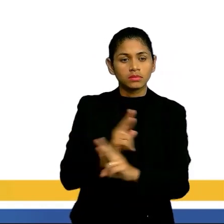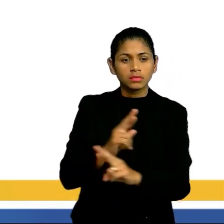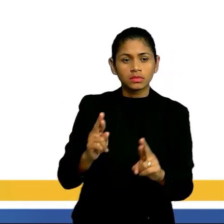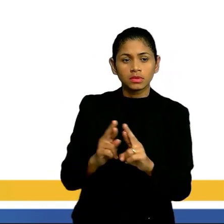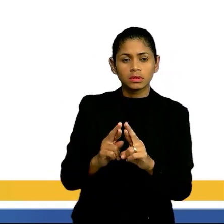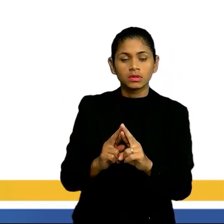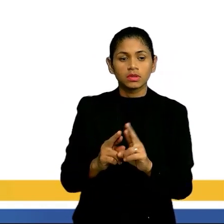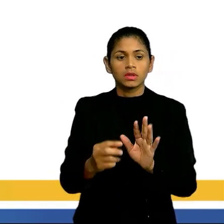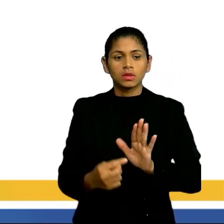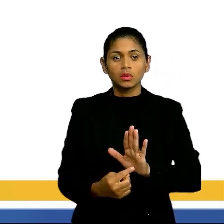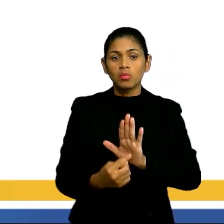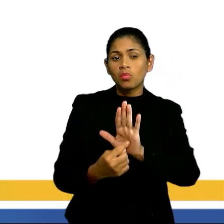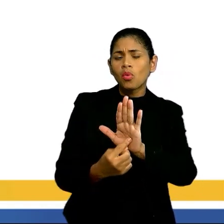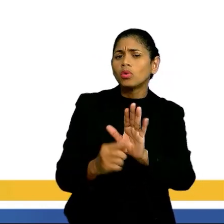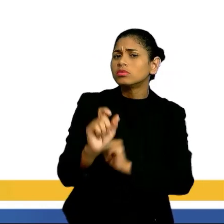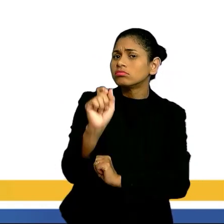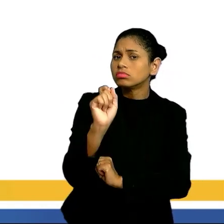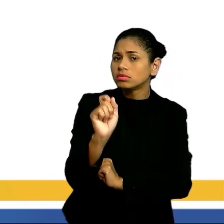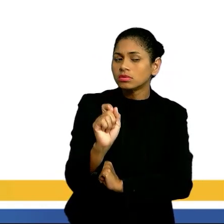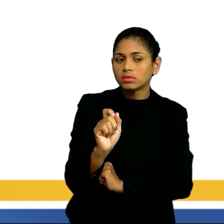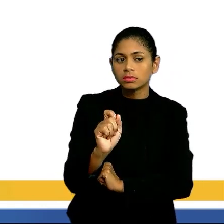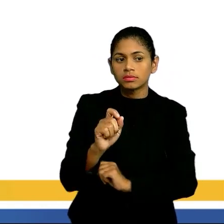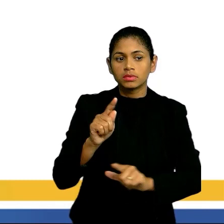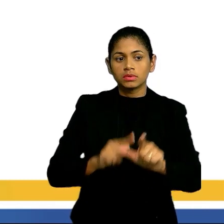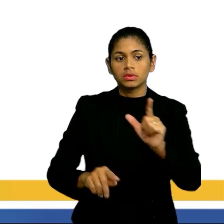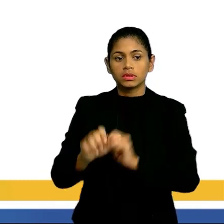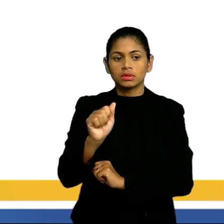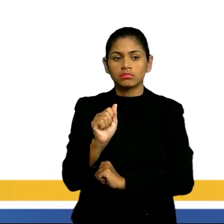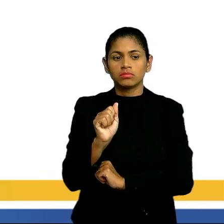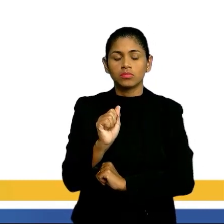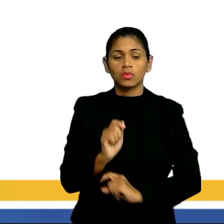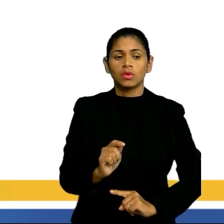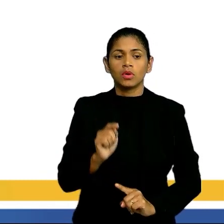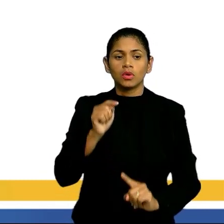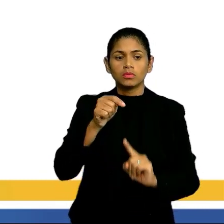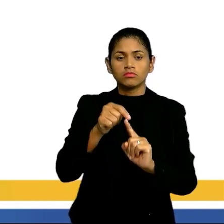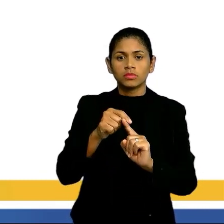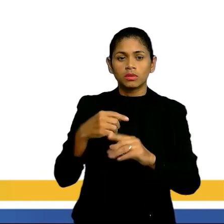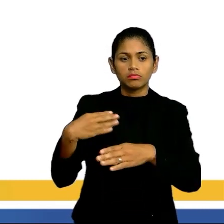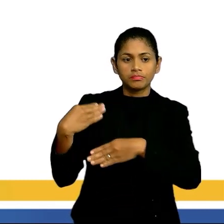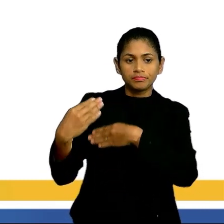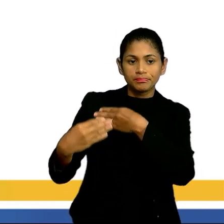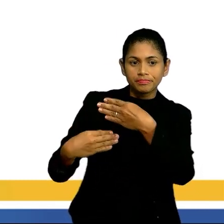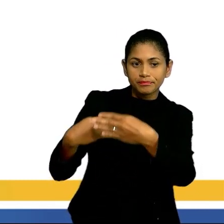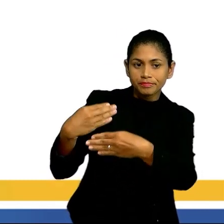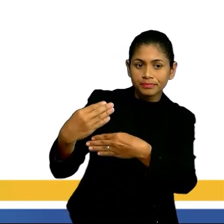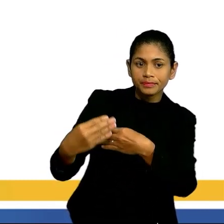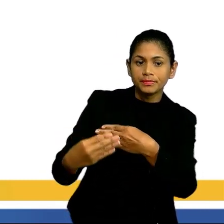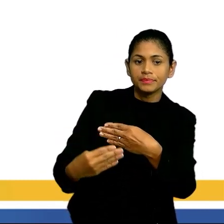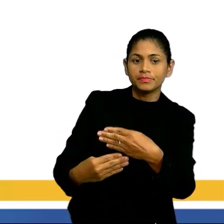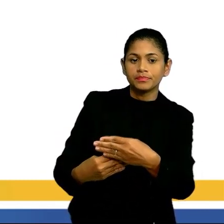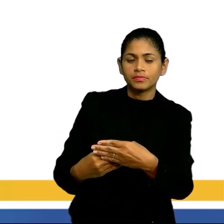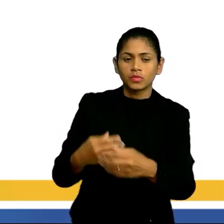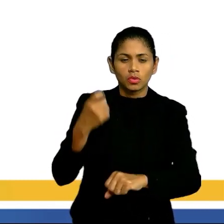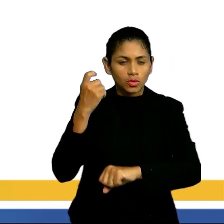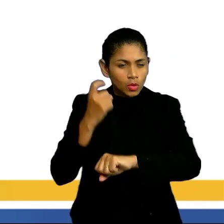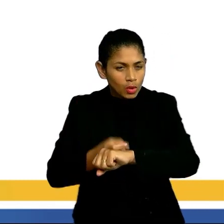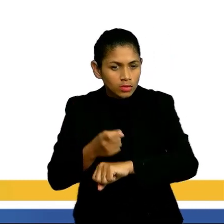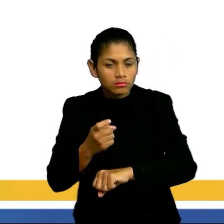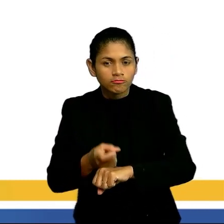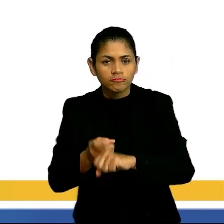A indica que a evolução reuniu um conjunto sólido de evidências e